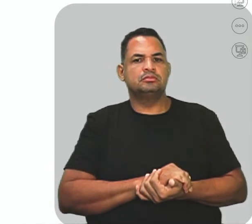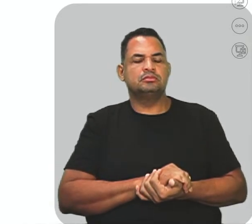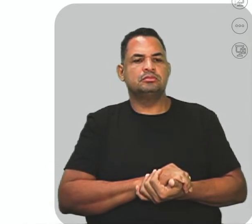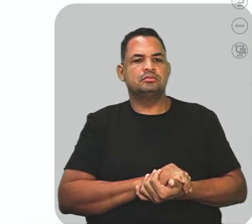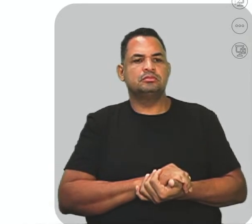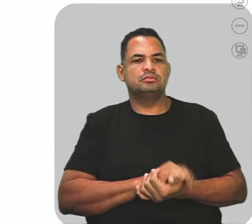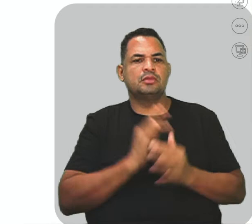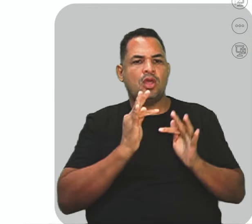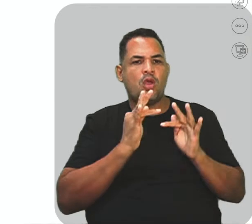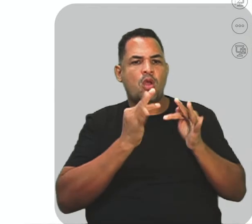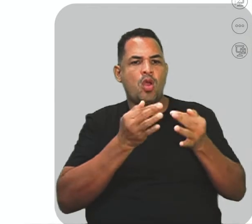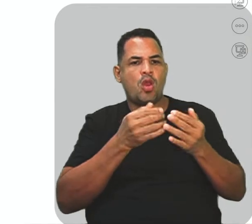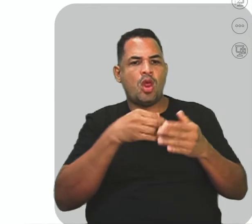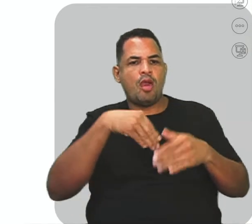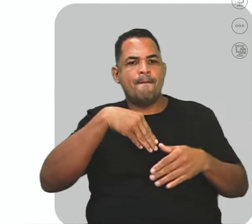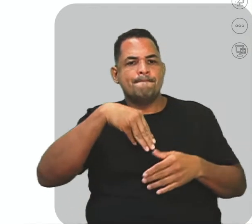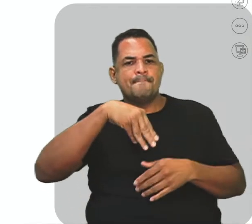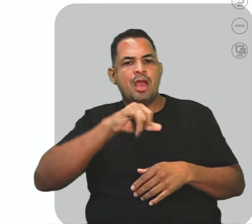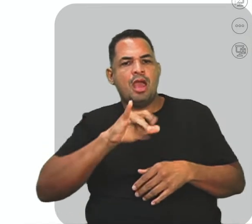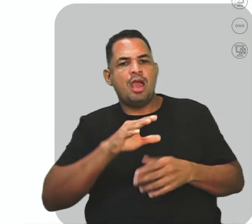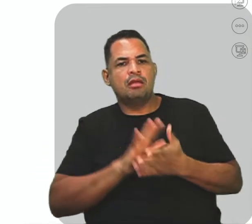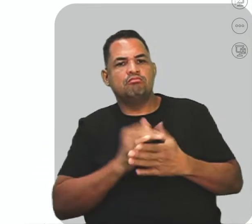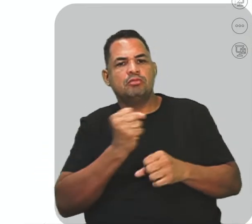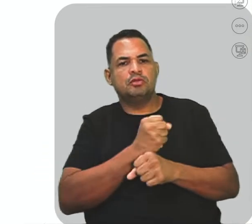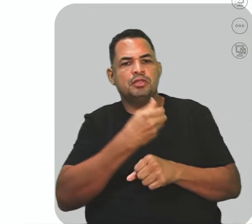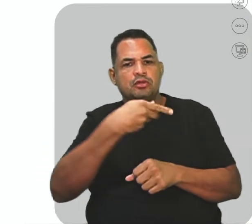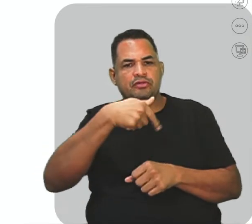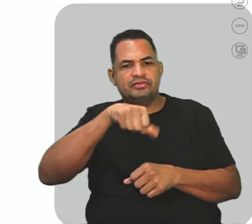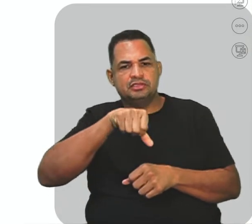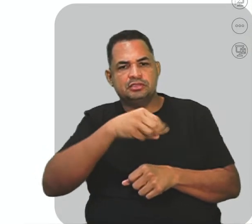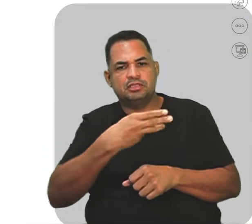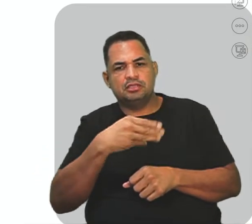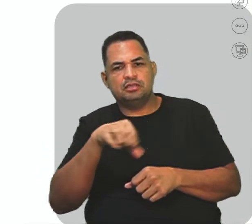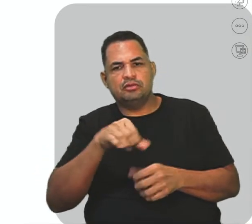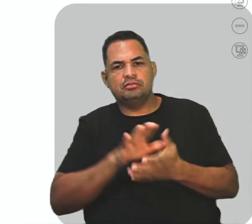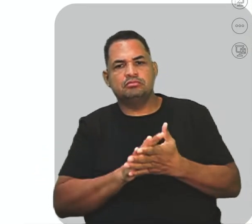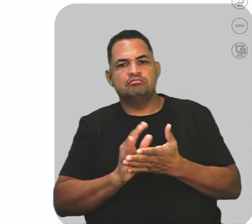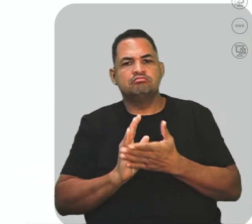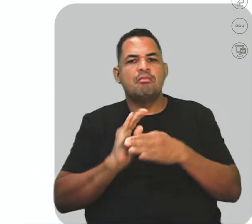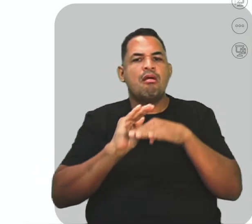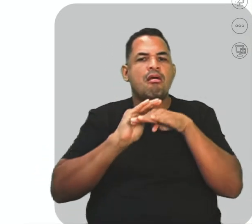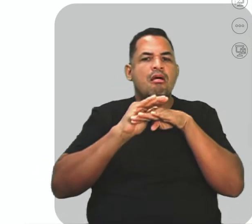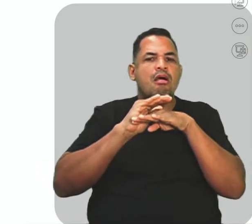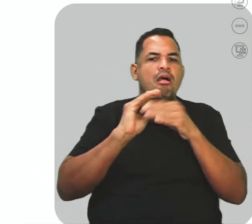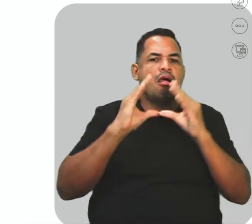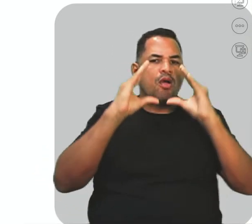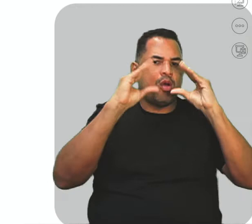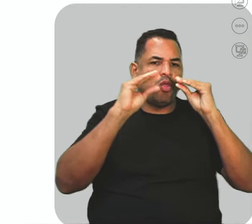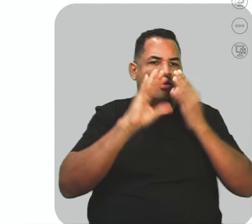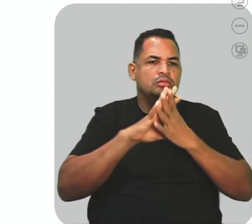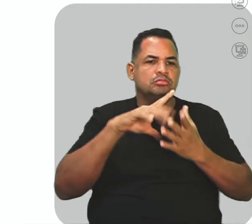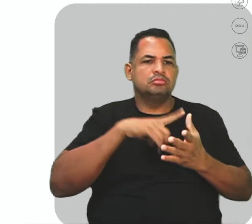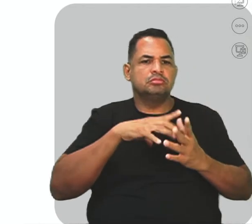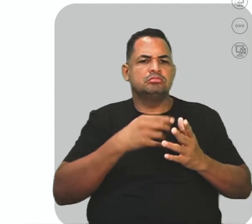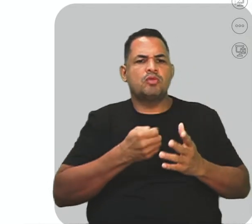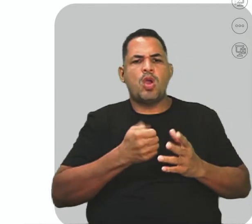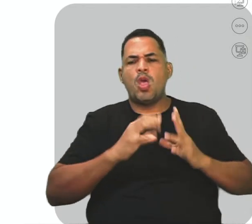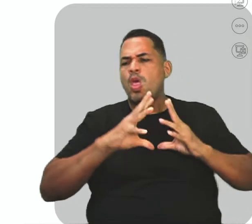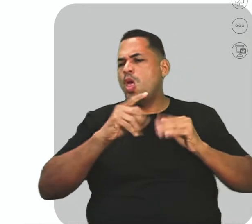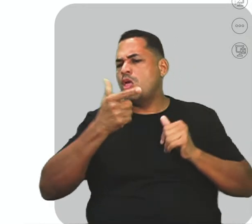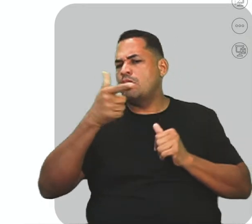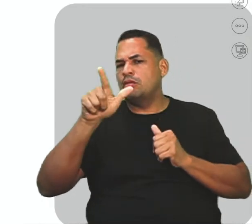Era o fim de maio, em 1939, e a noite tinha sido como quase todas as